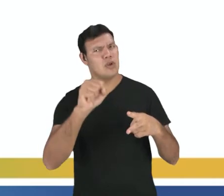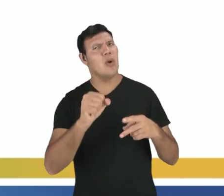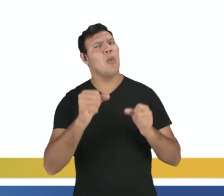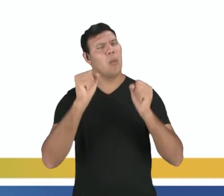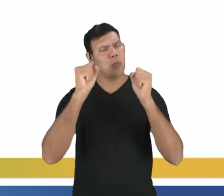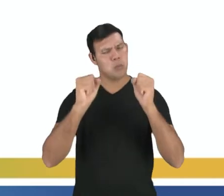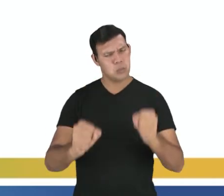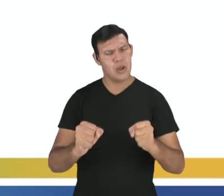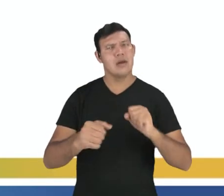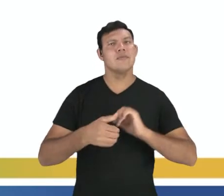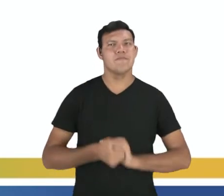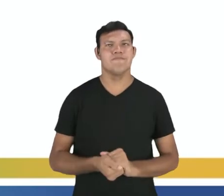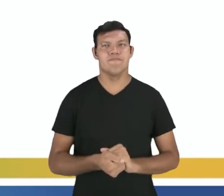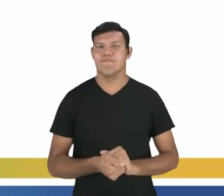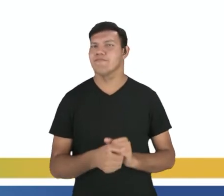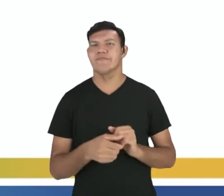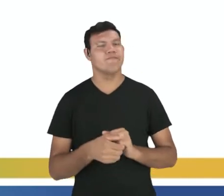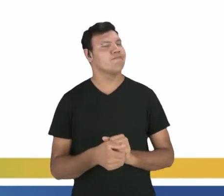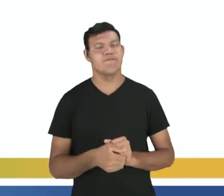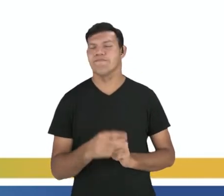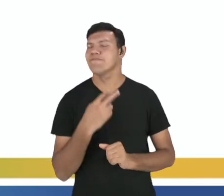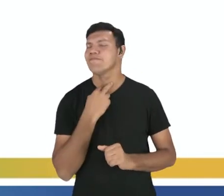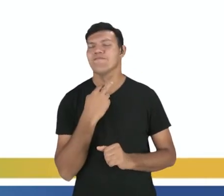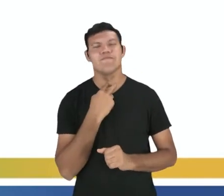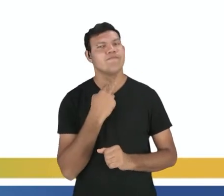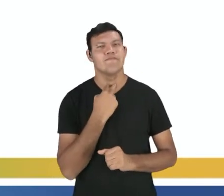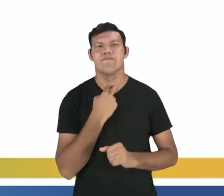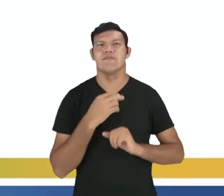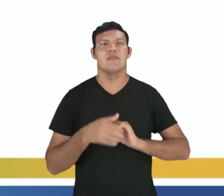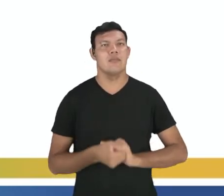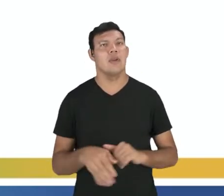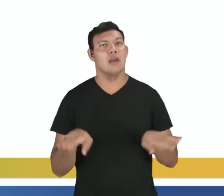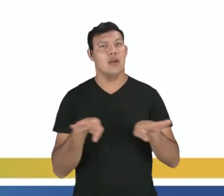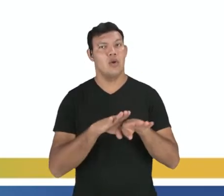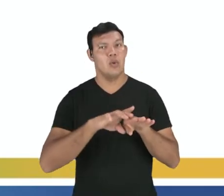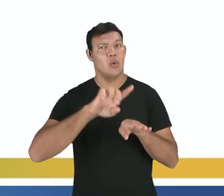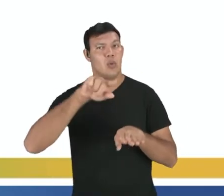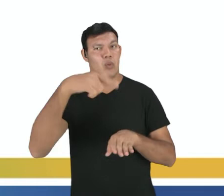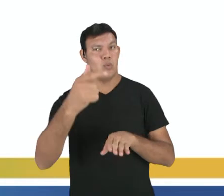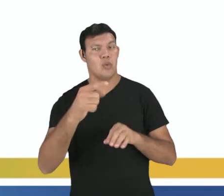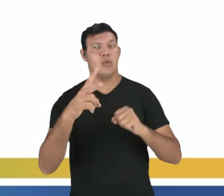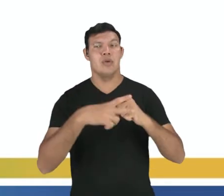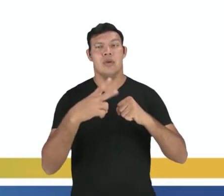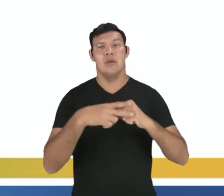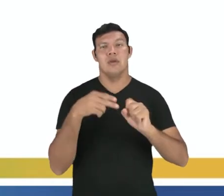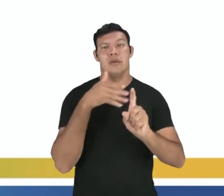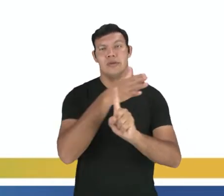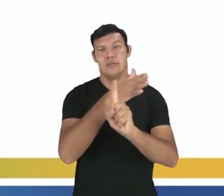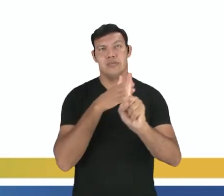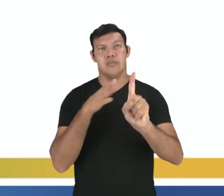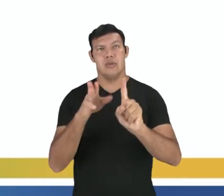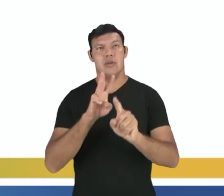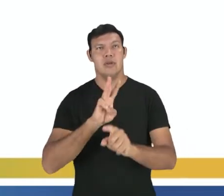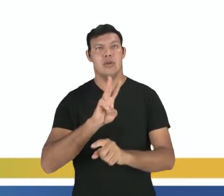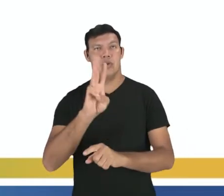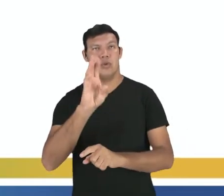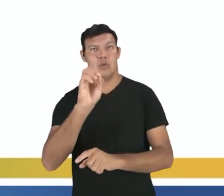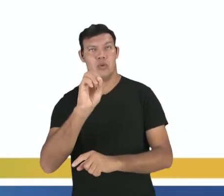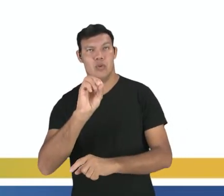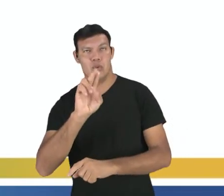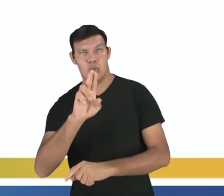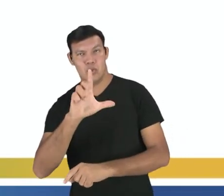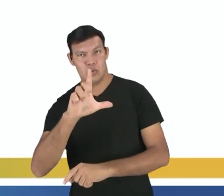not. Não, não poderemos. Um outro verbo modal é o would, que ele também pode ser usado para fazer